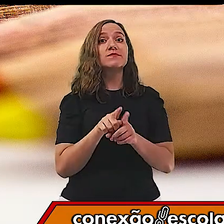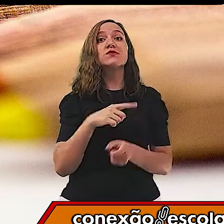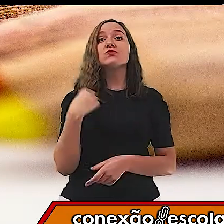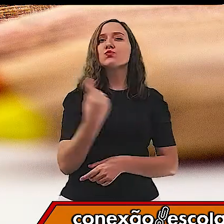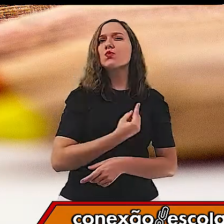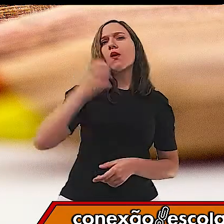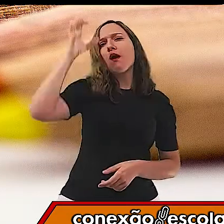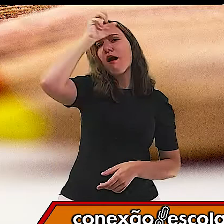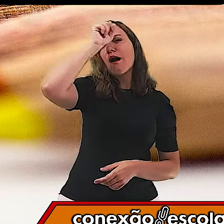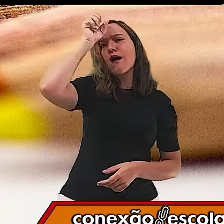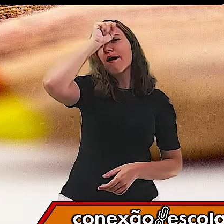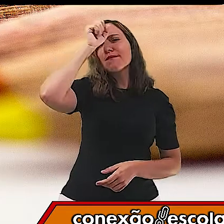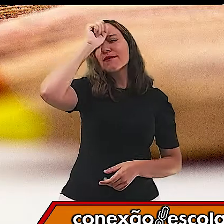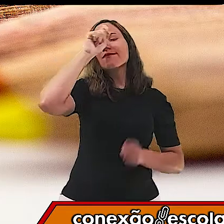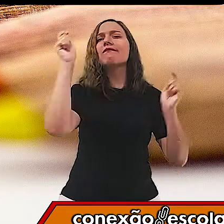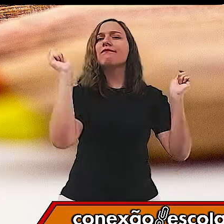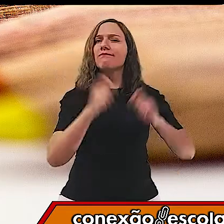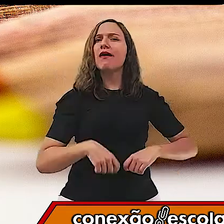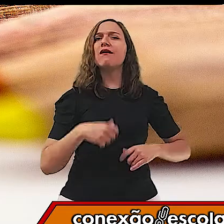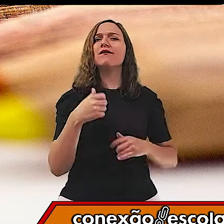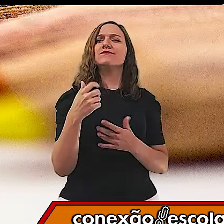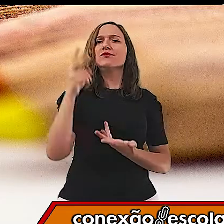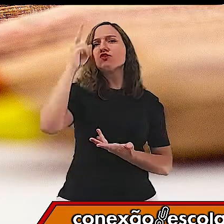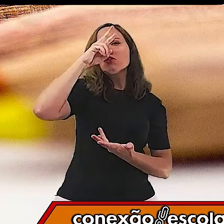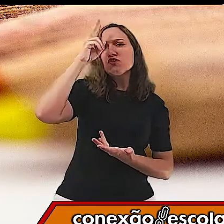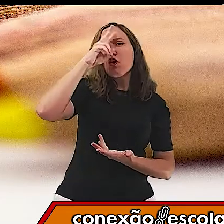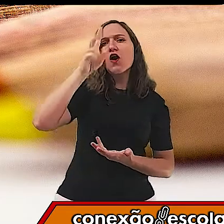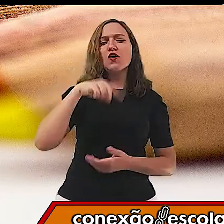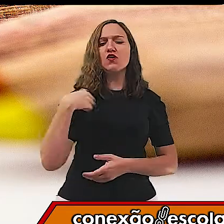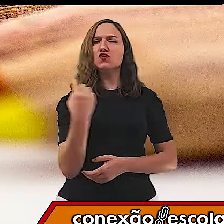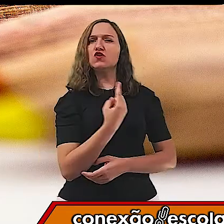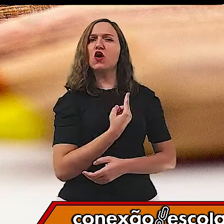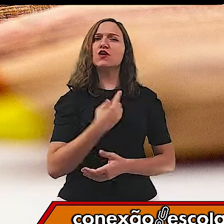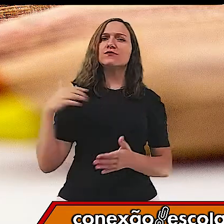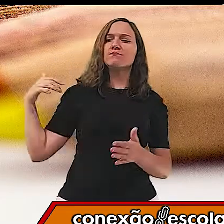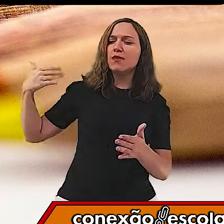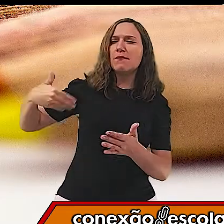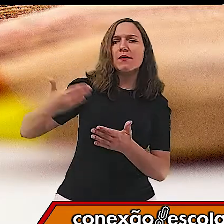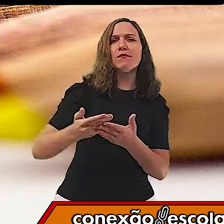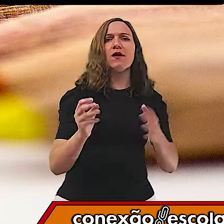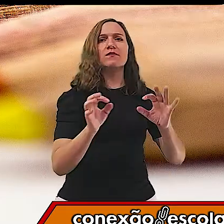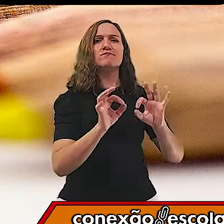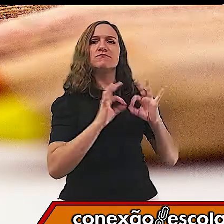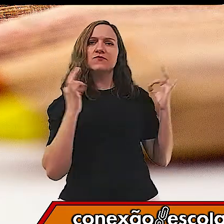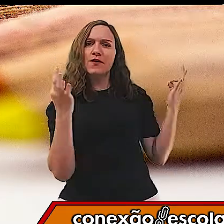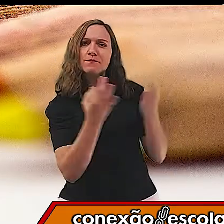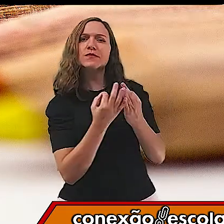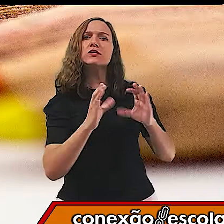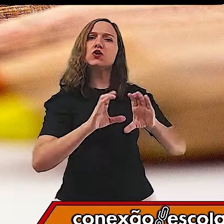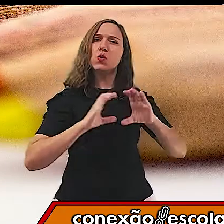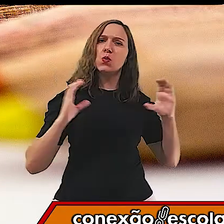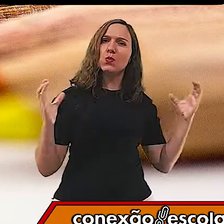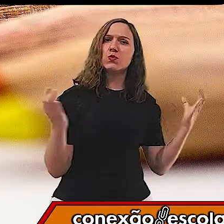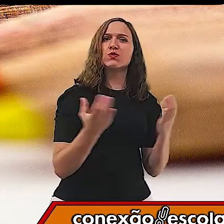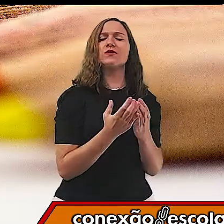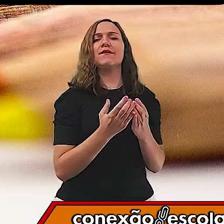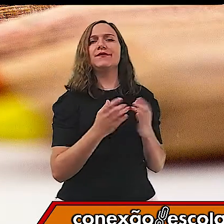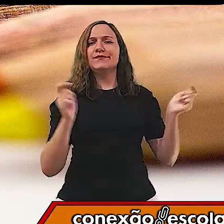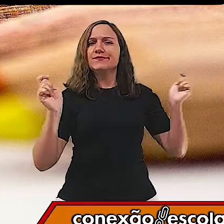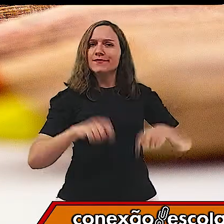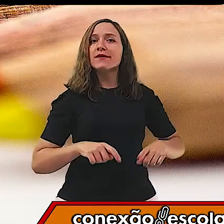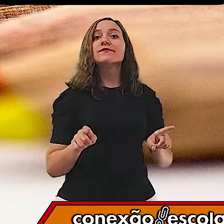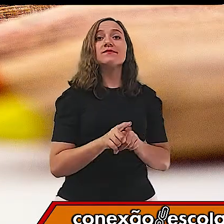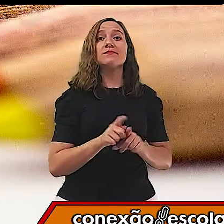aprendemos muito através da história da nossa comunidade, da nossa família, através